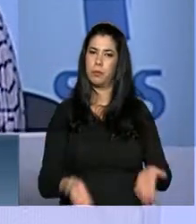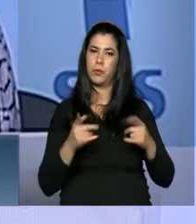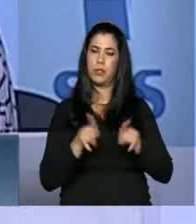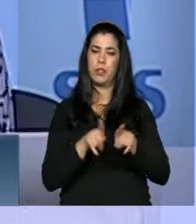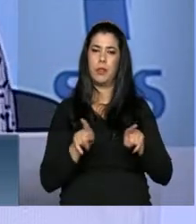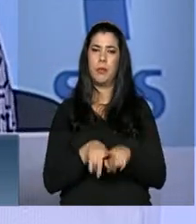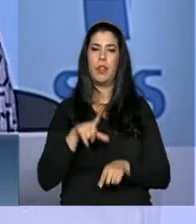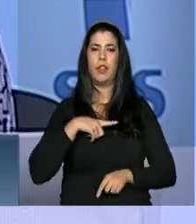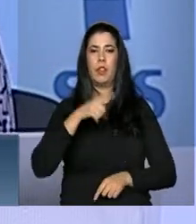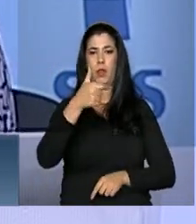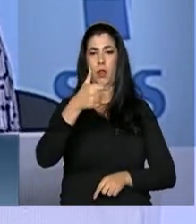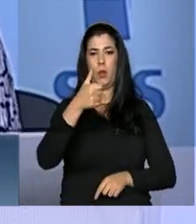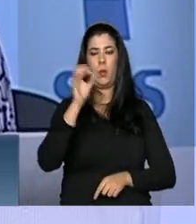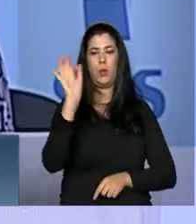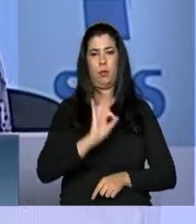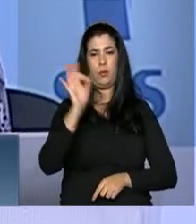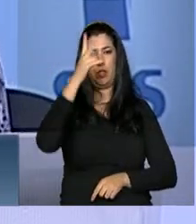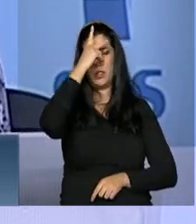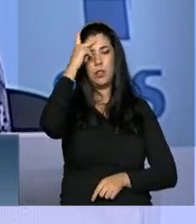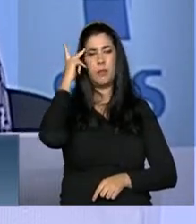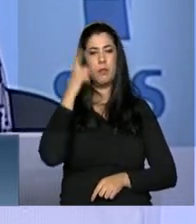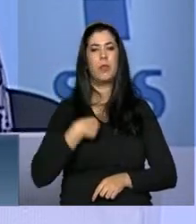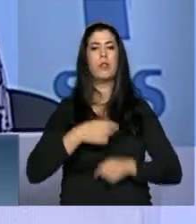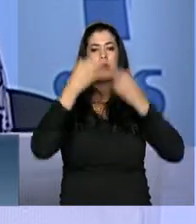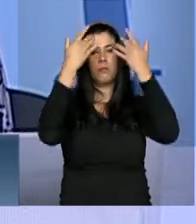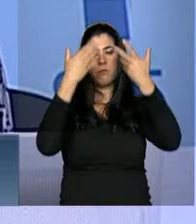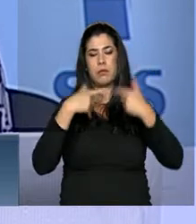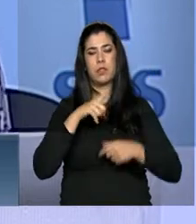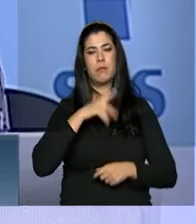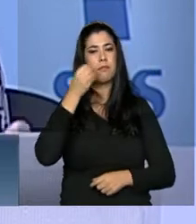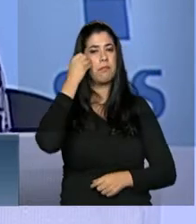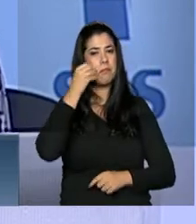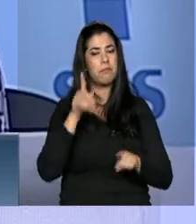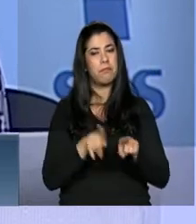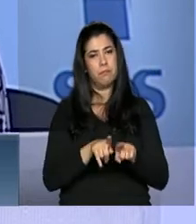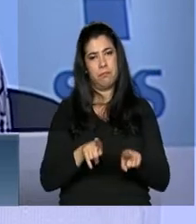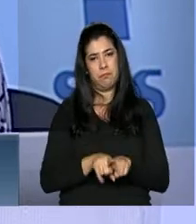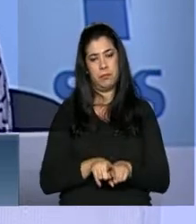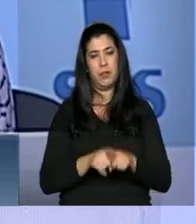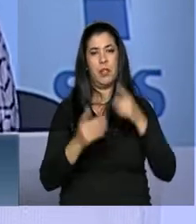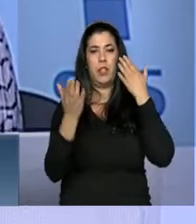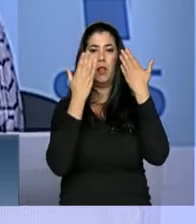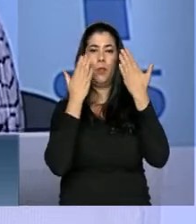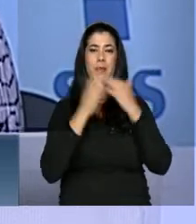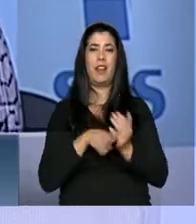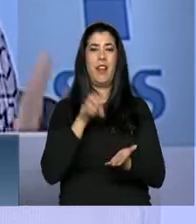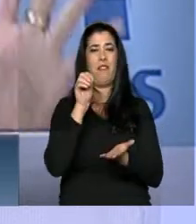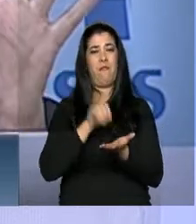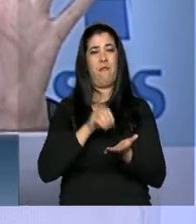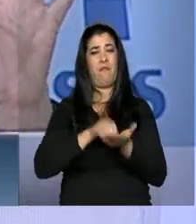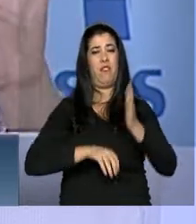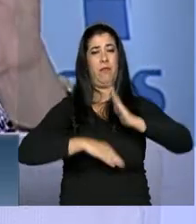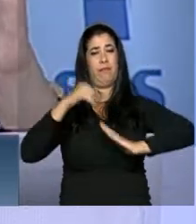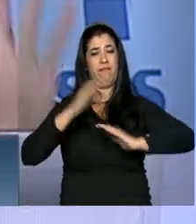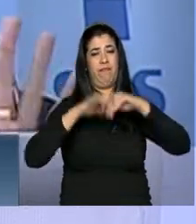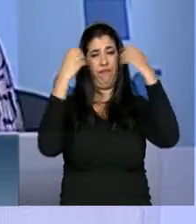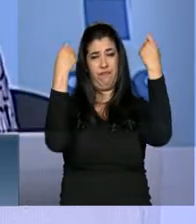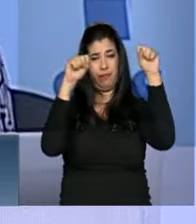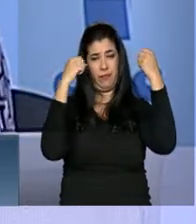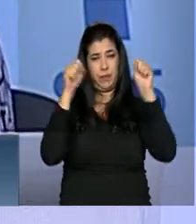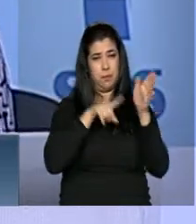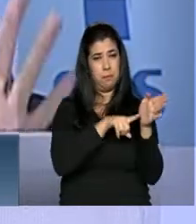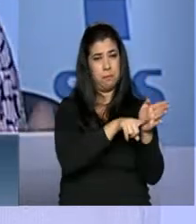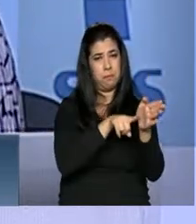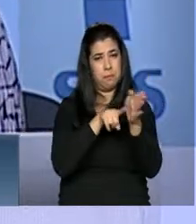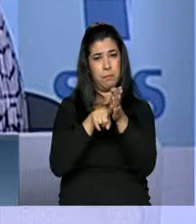temos 12% das pessoas que relatam isso. Em relação à inatividade física, que nós pesquisamos